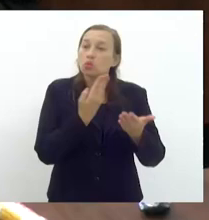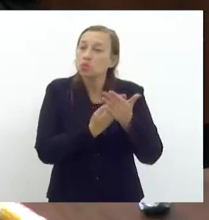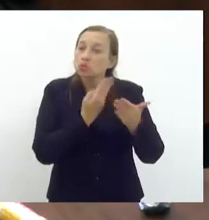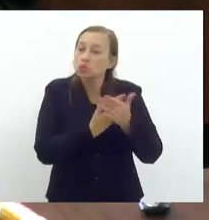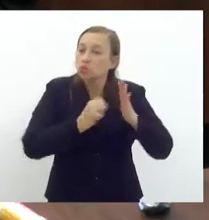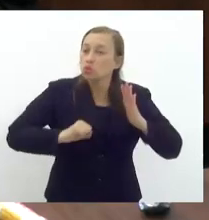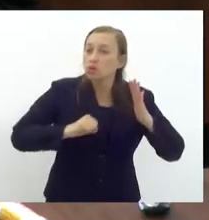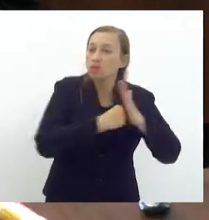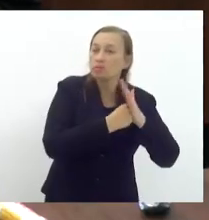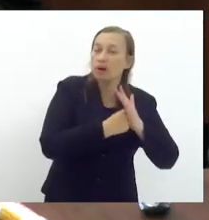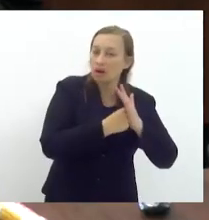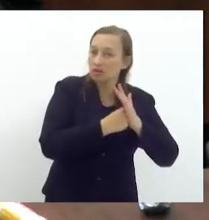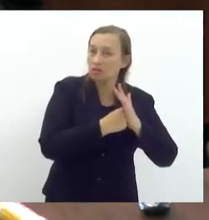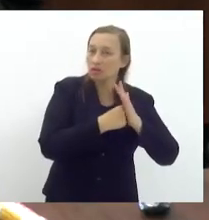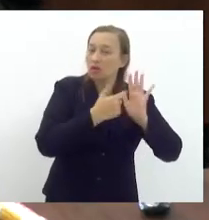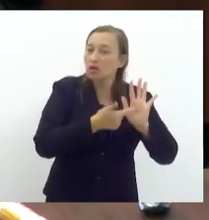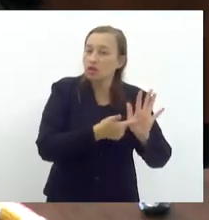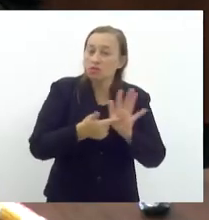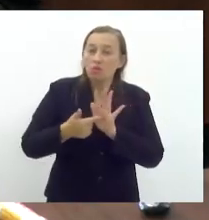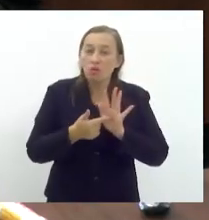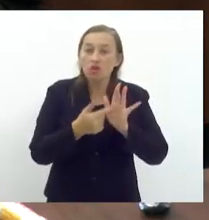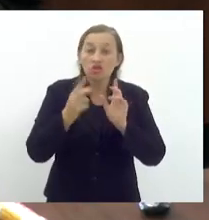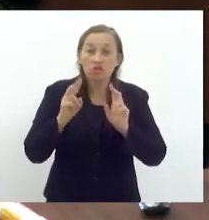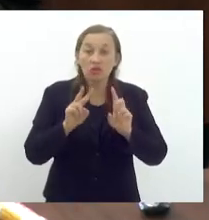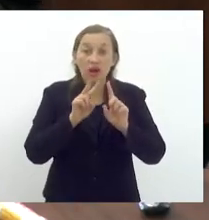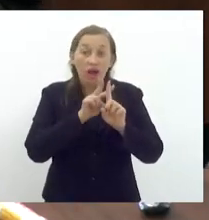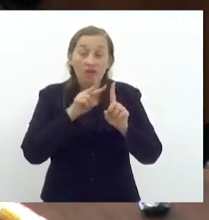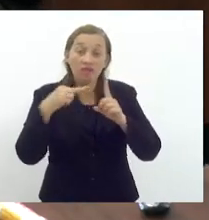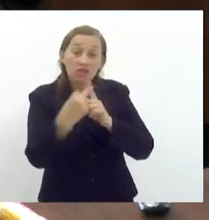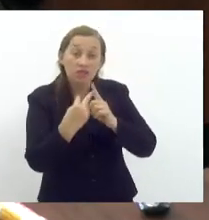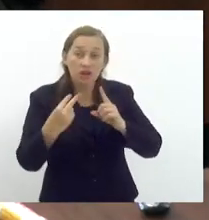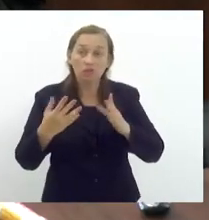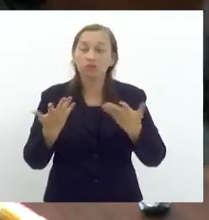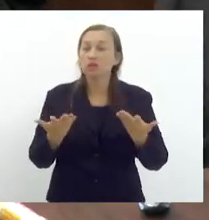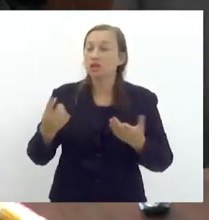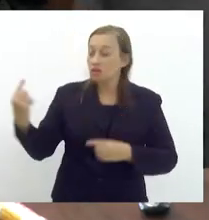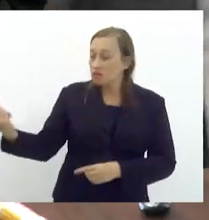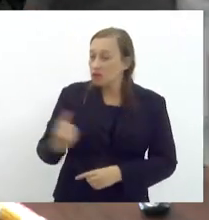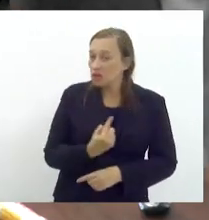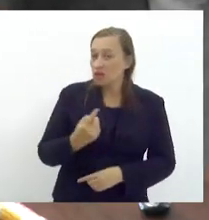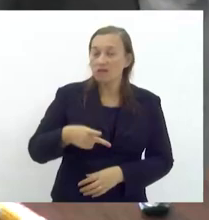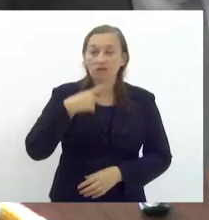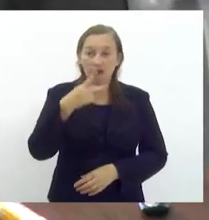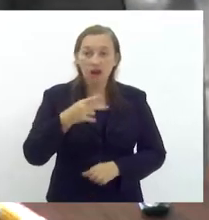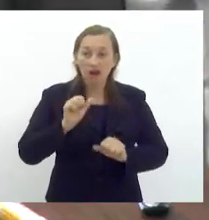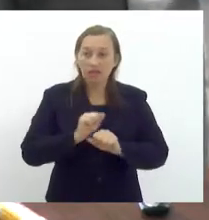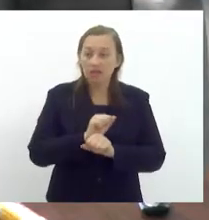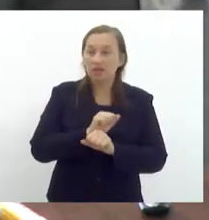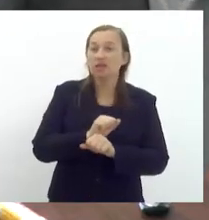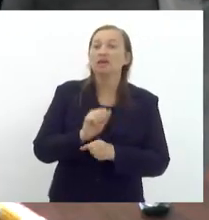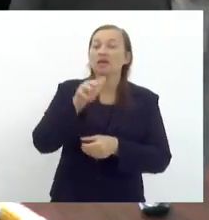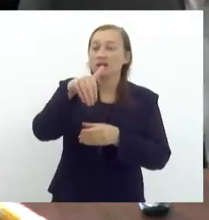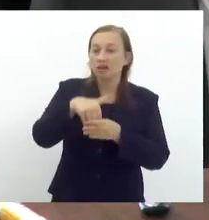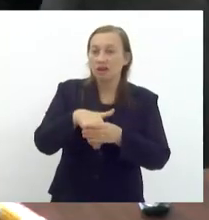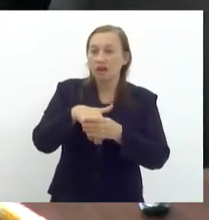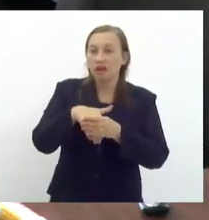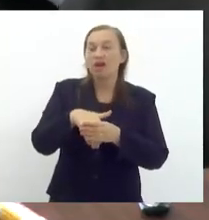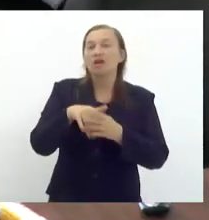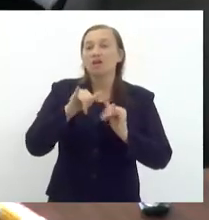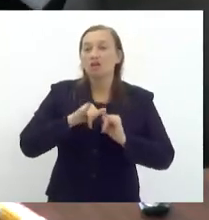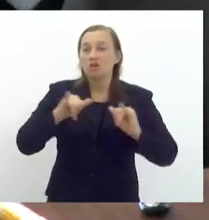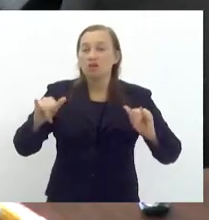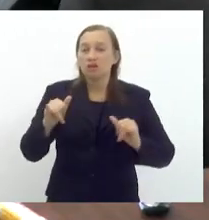estudos de impacto que nos levam a enxergar isso no entanto vem aqui justificar declarar o voto do pessoal ao contrário